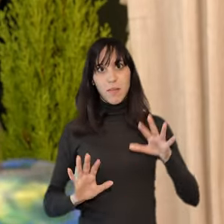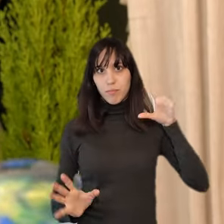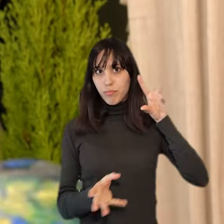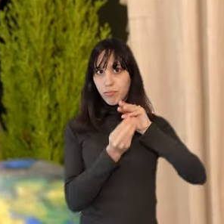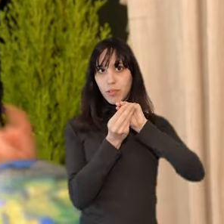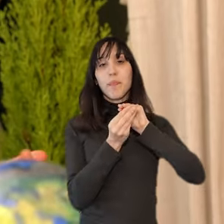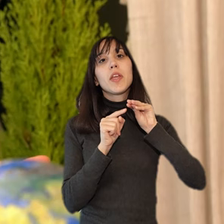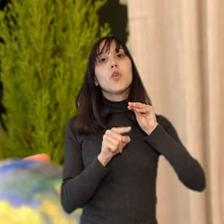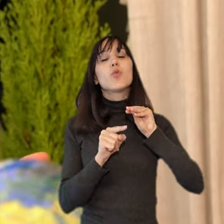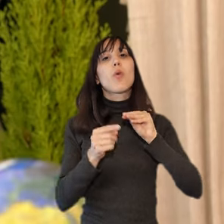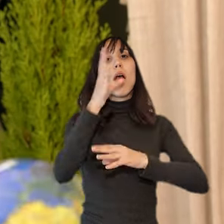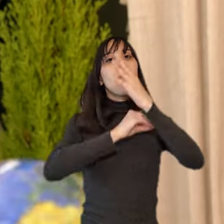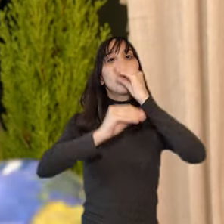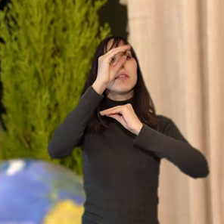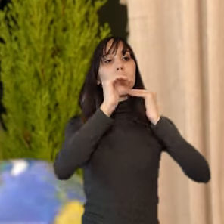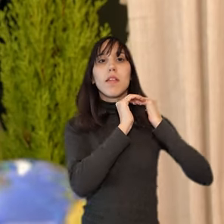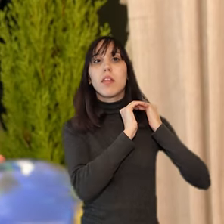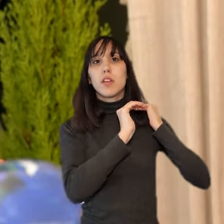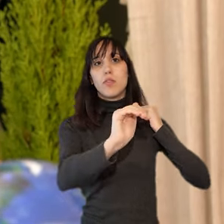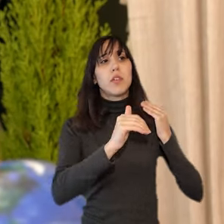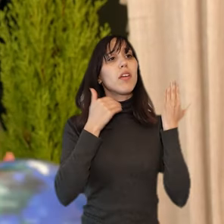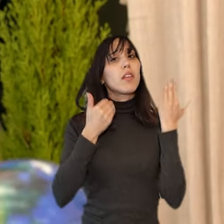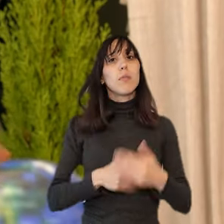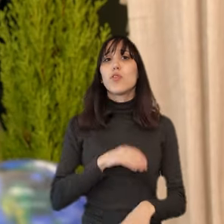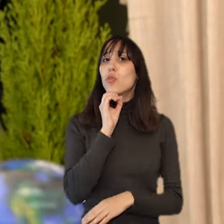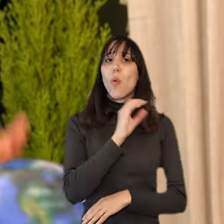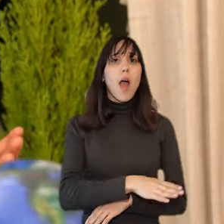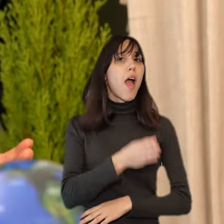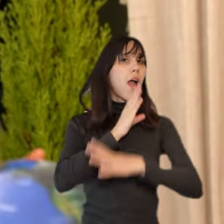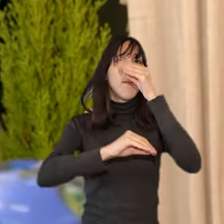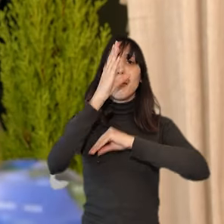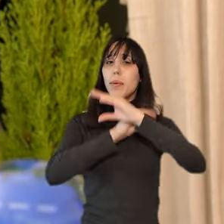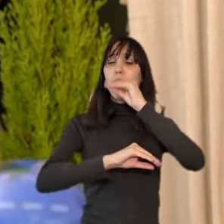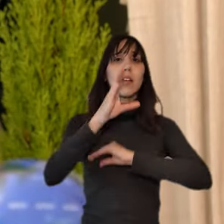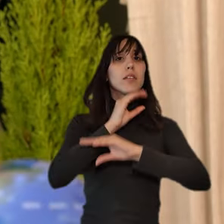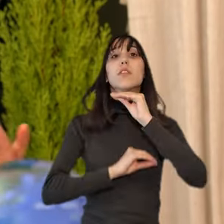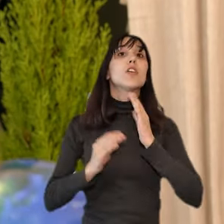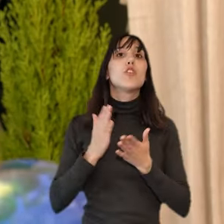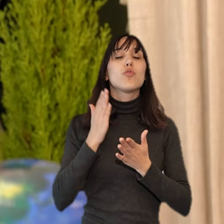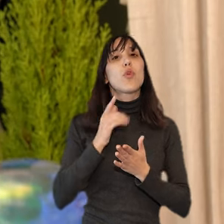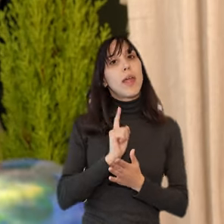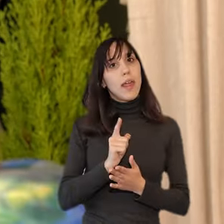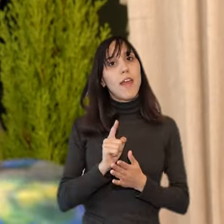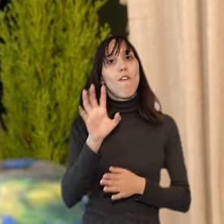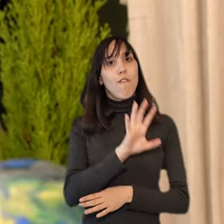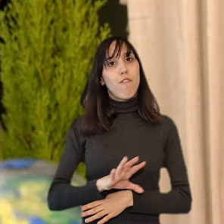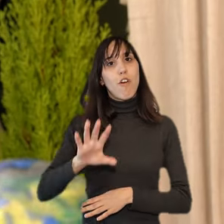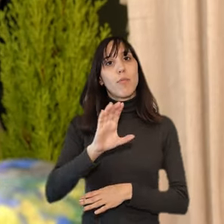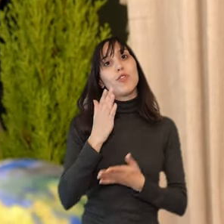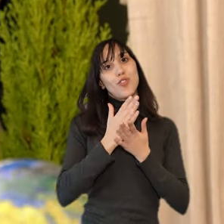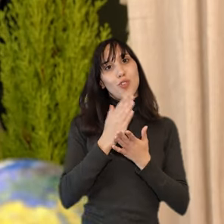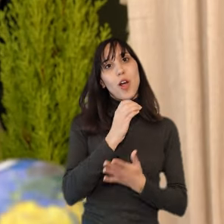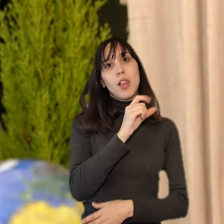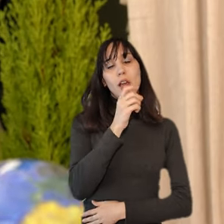aprendizagem transversal e sem limites portanto nós temos mesmo este mote de que a nossa escola clar hh